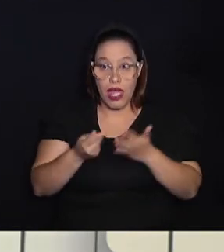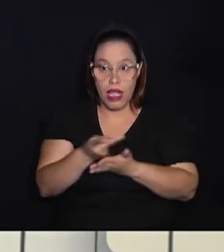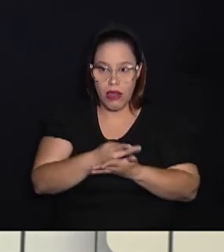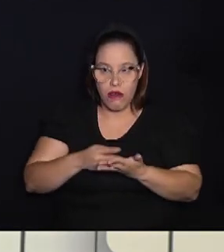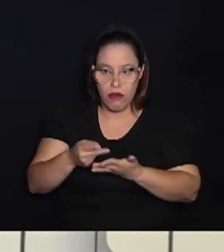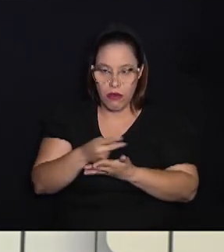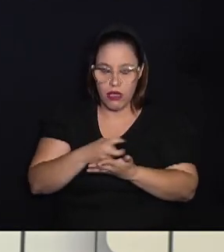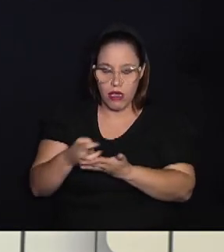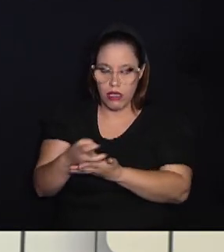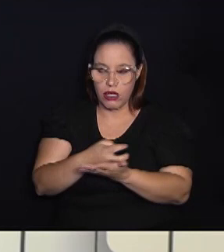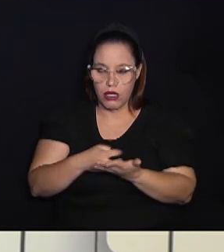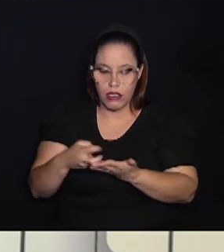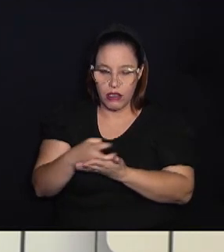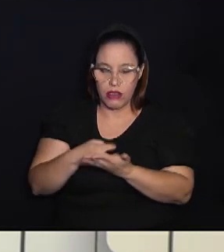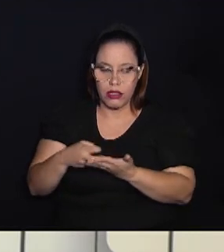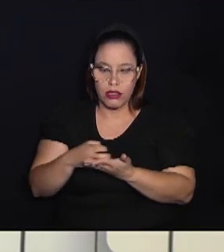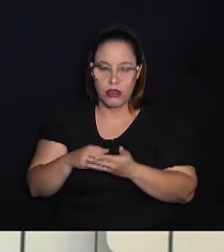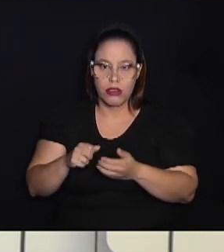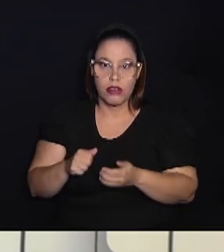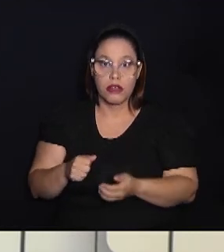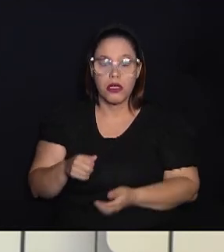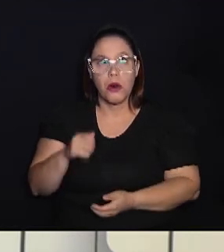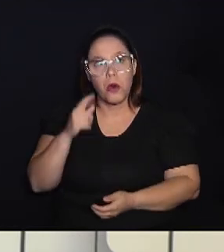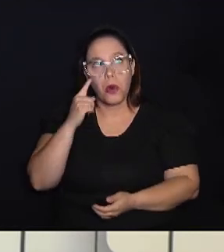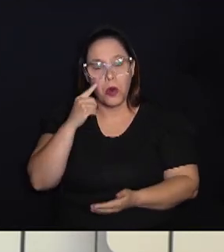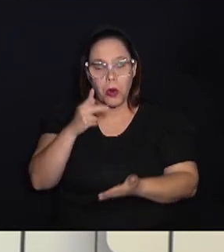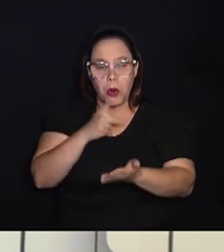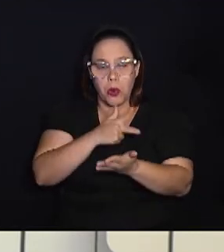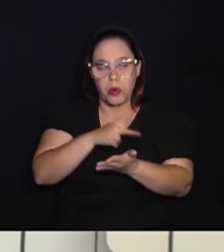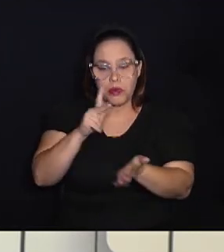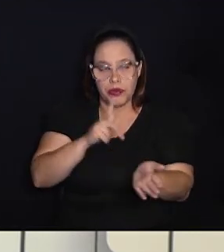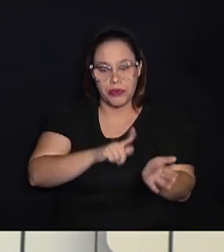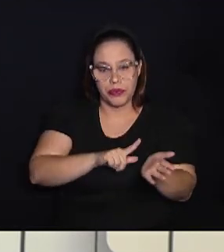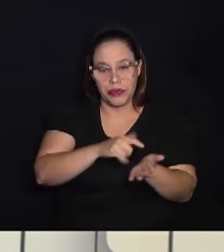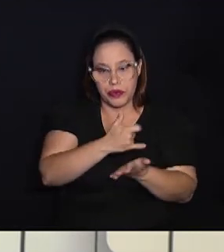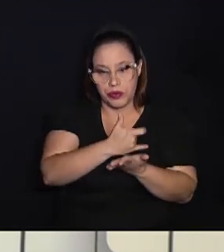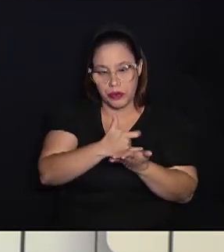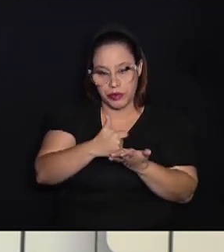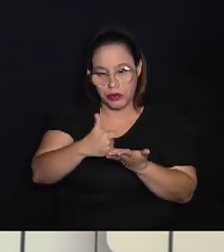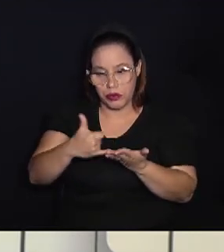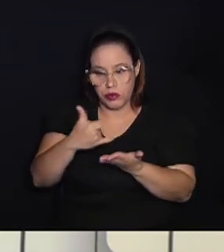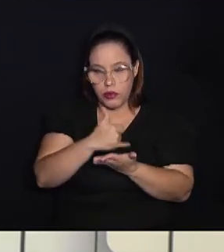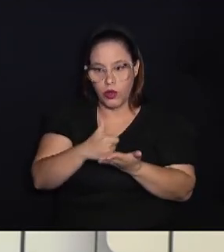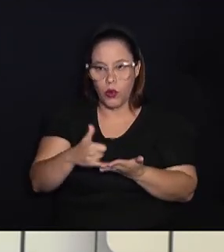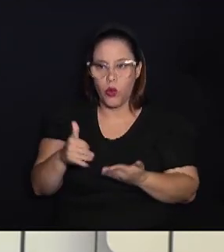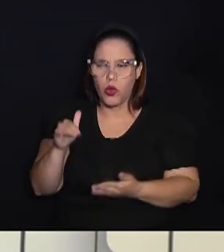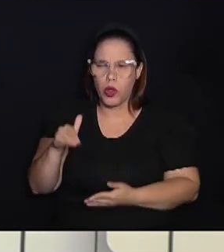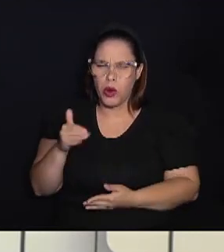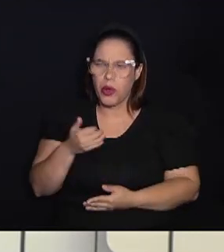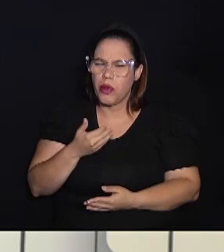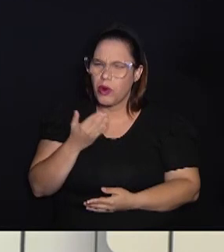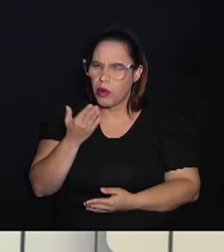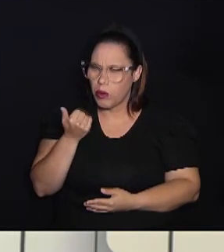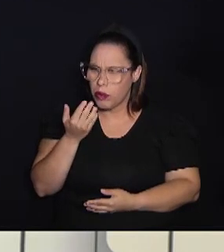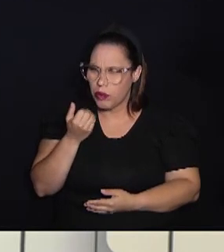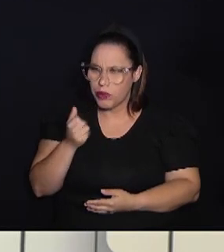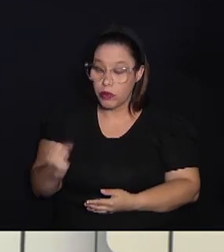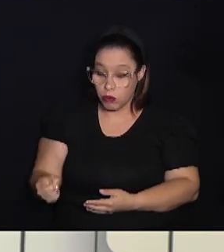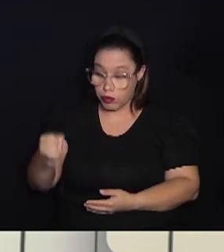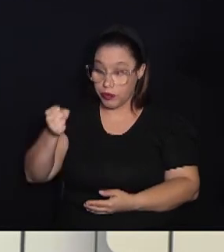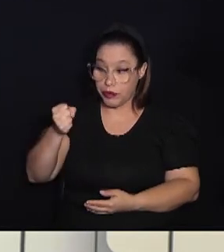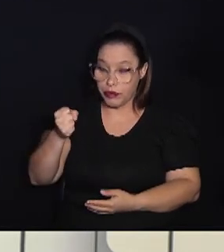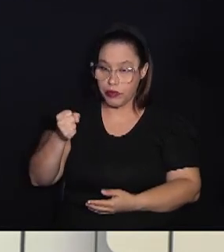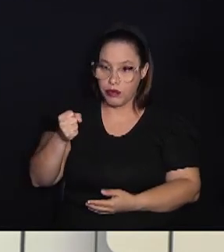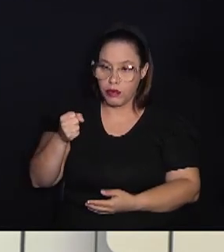tributária e prevê uma isenção total de impostos sobre os alimentos da cesta básica, incluindo